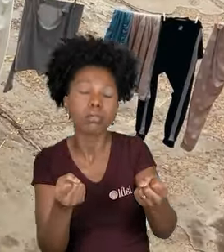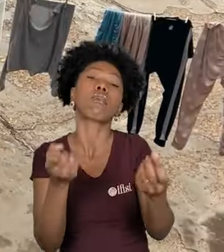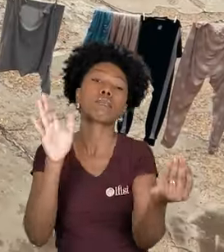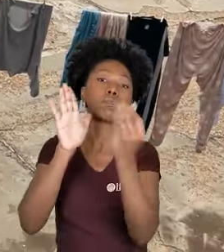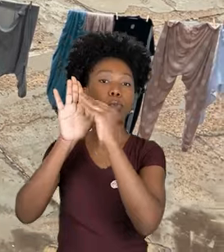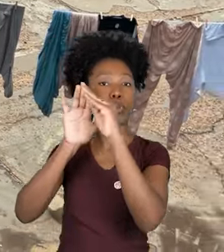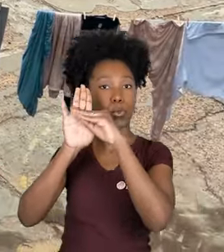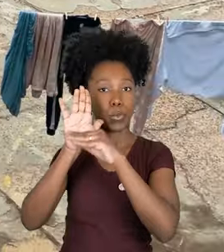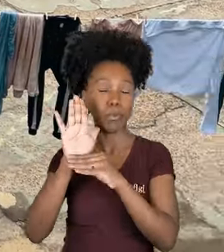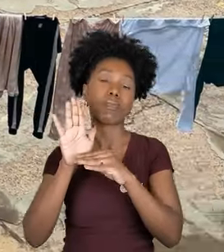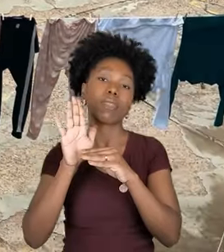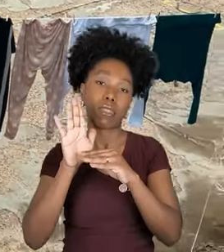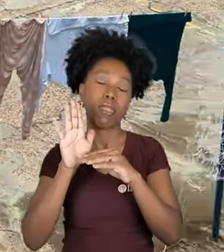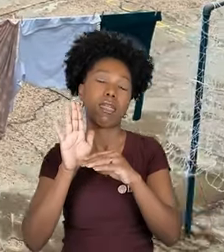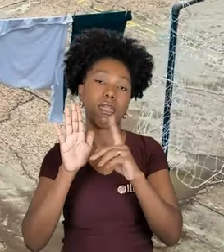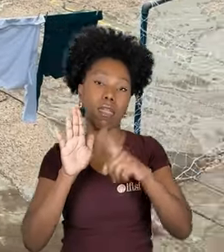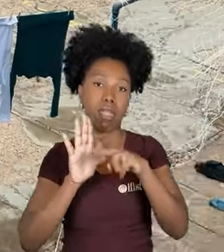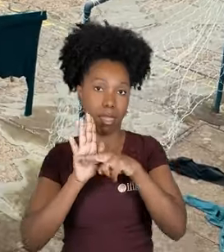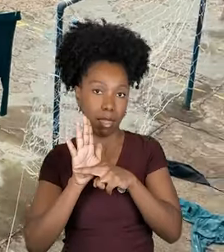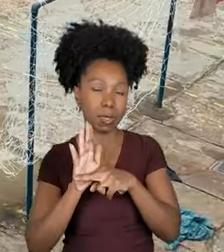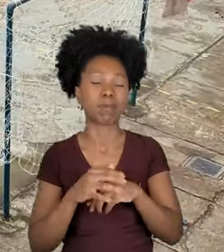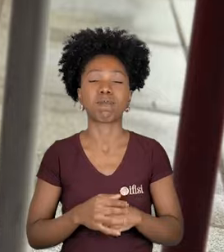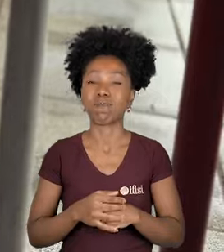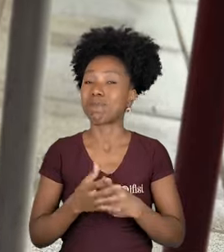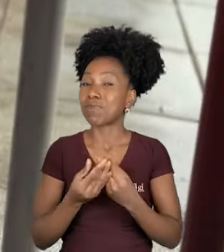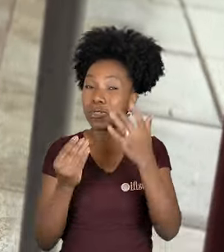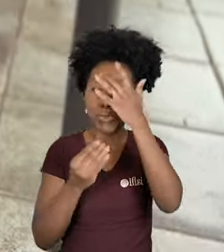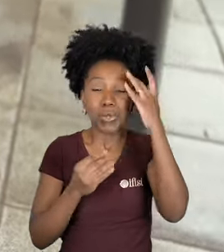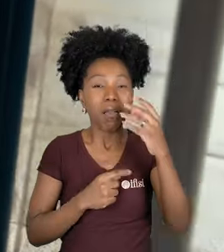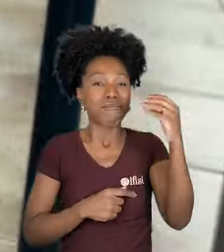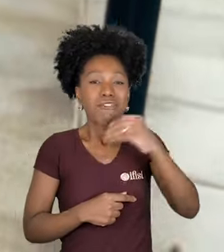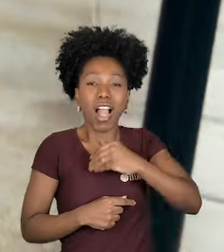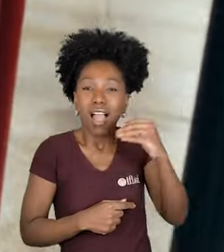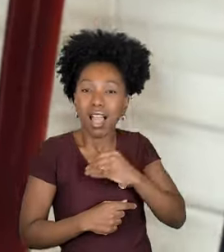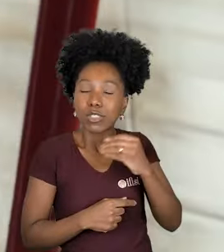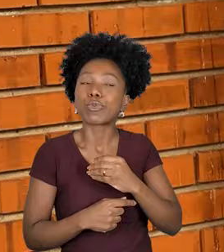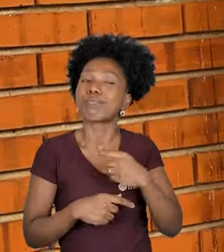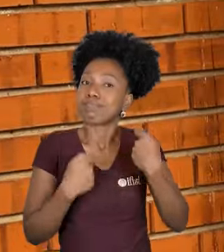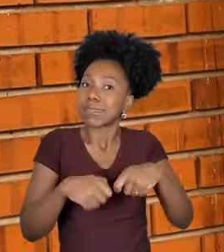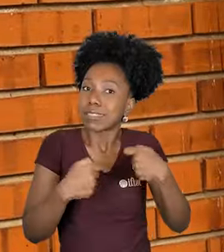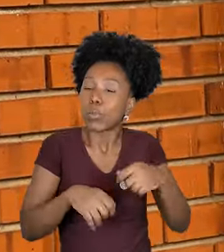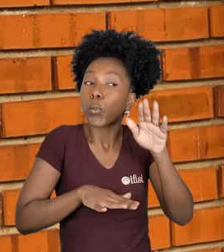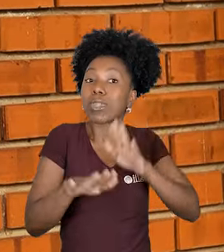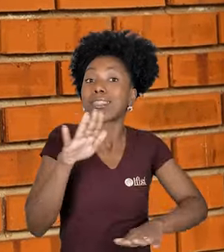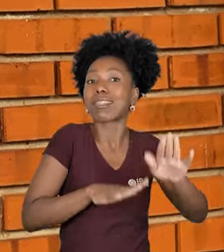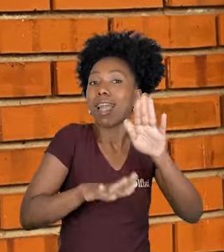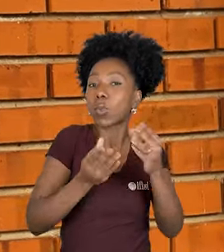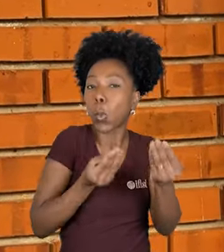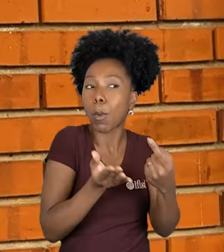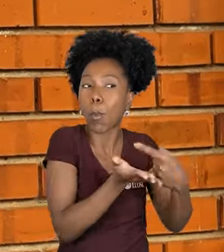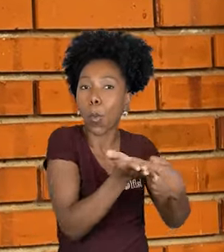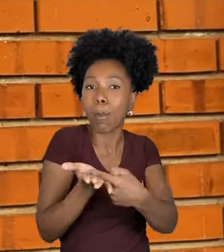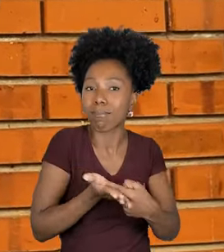cartaz. Muitas fragilidades reunidas, elas demandam muito cuidado nas costuras,